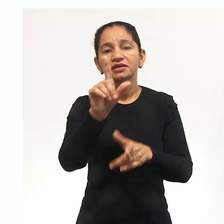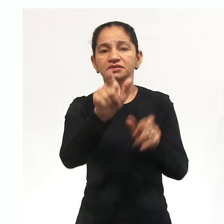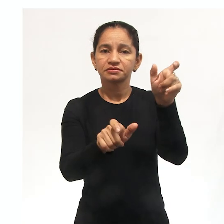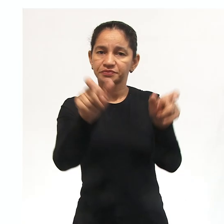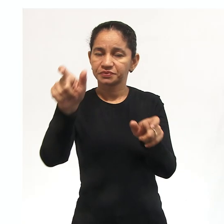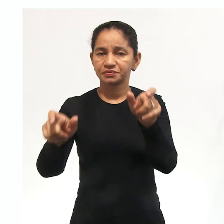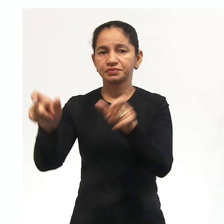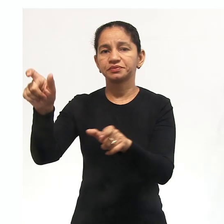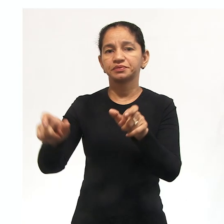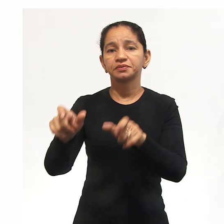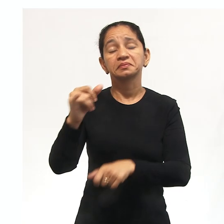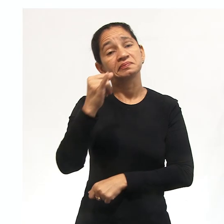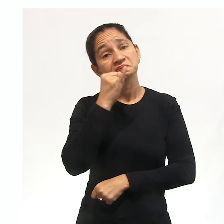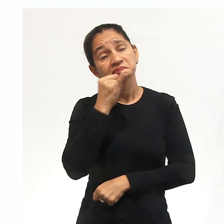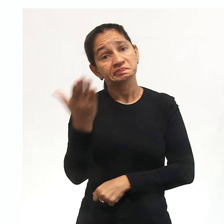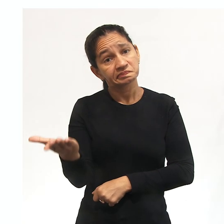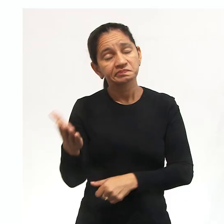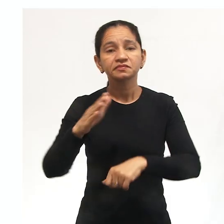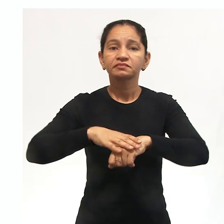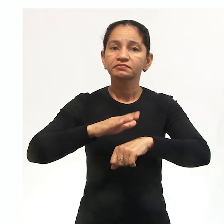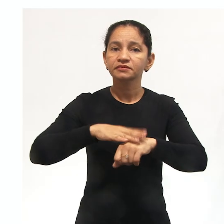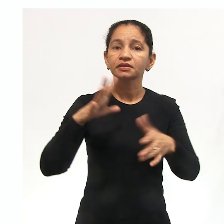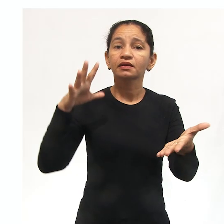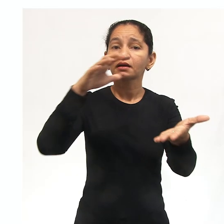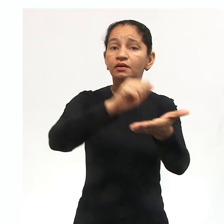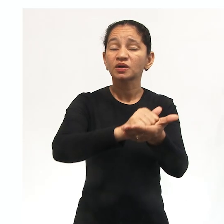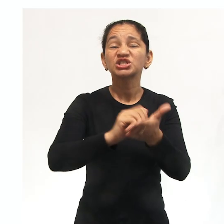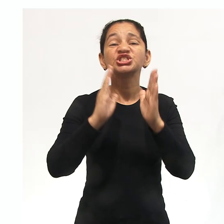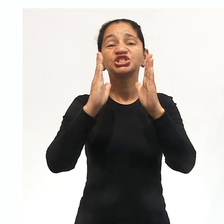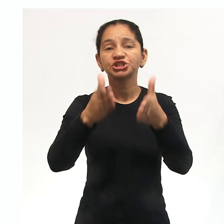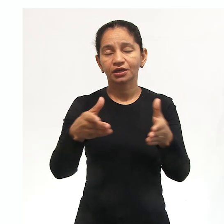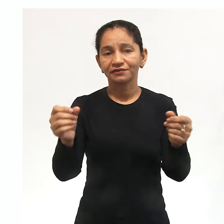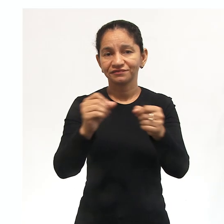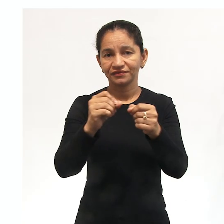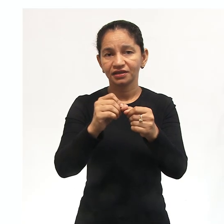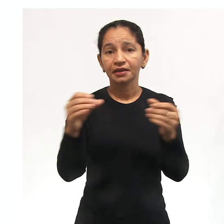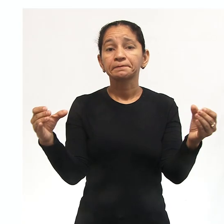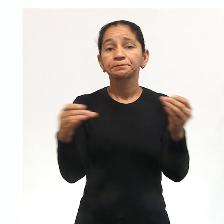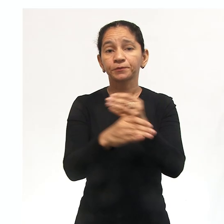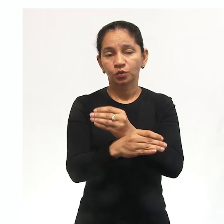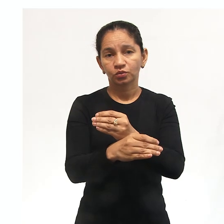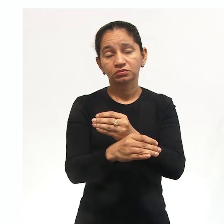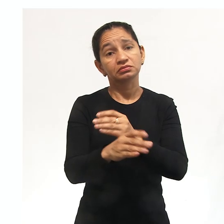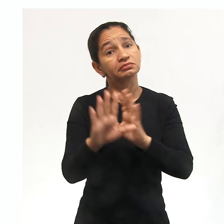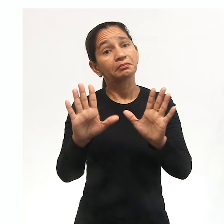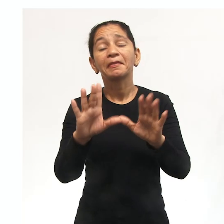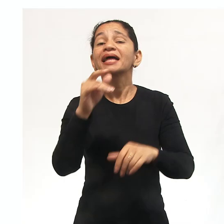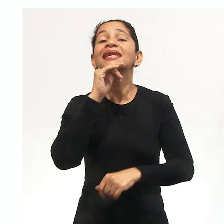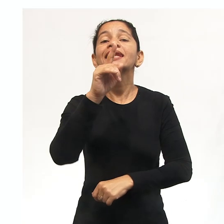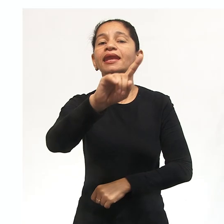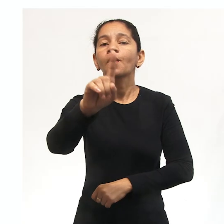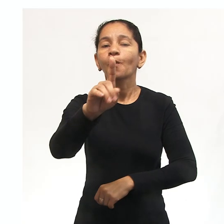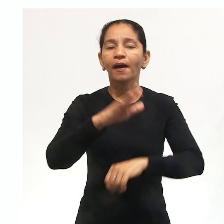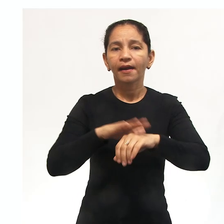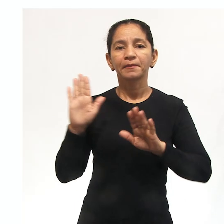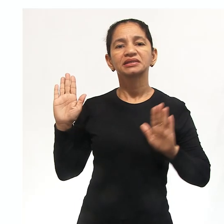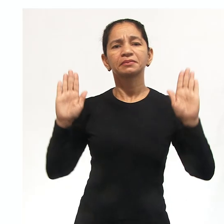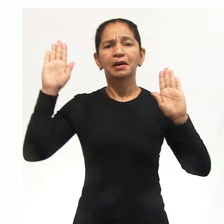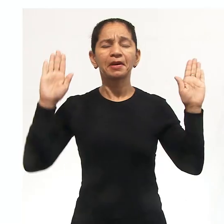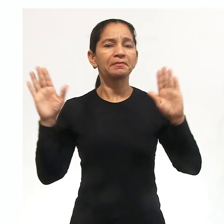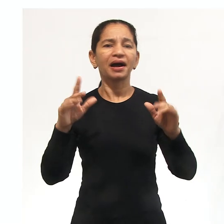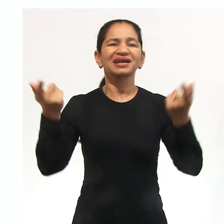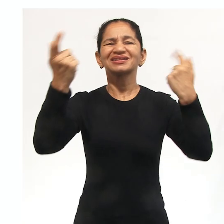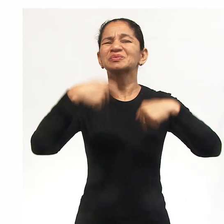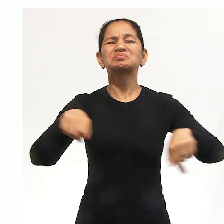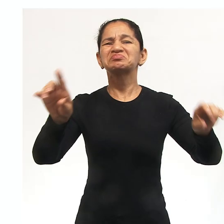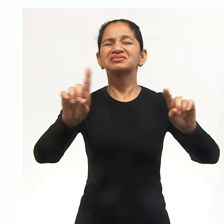mais competitivos, em razão aqui de uma ata de preços já resultar de uma licitação, não ser uma dispensa de licitação, como a